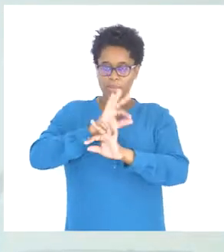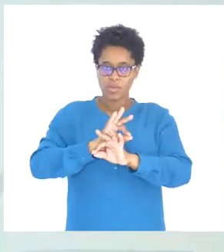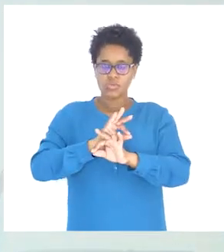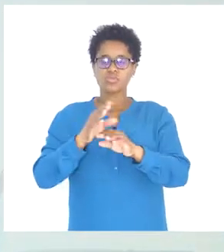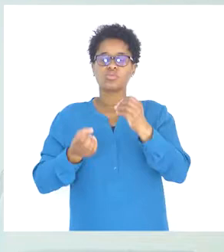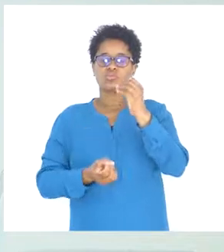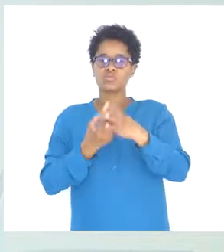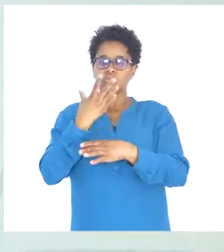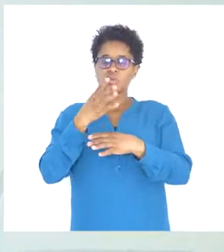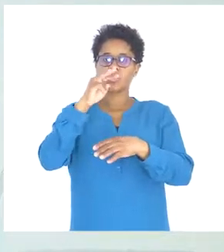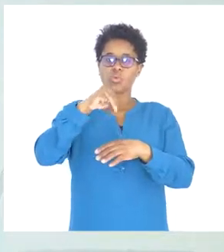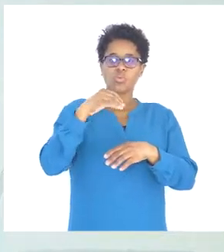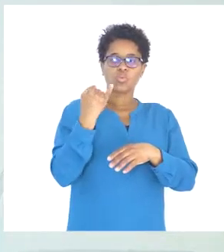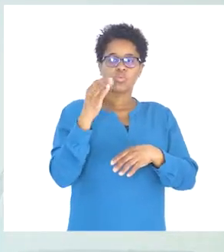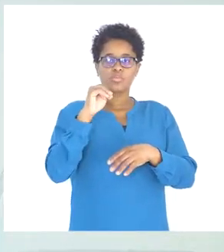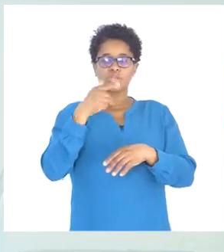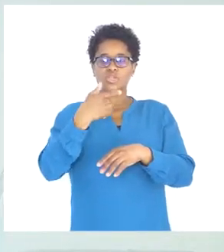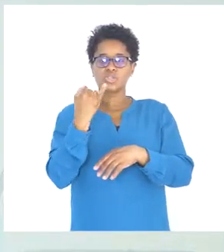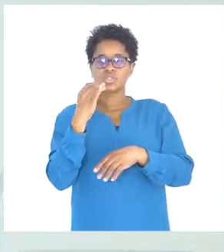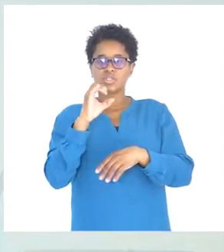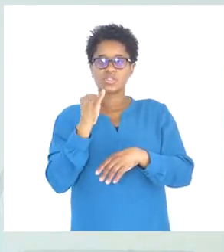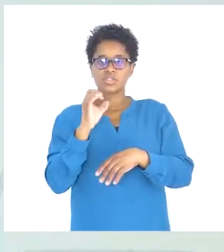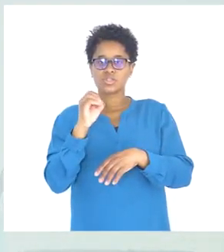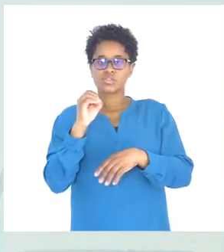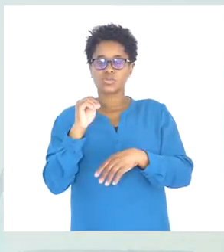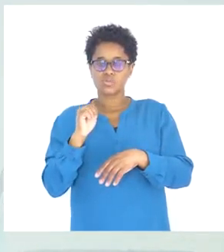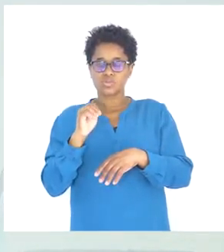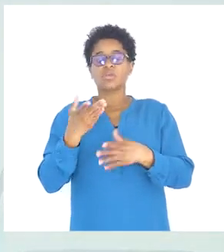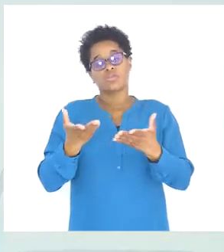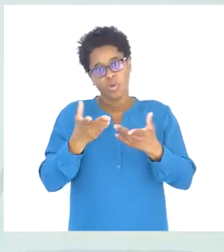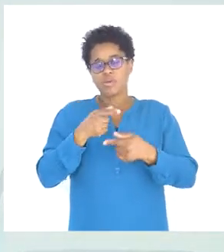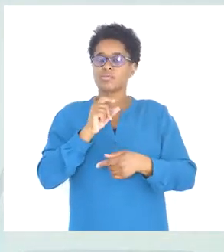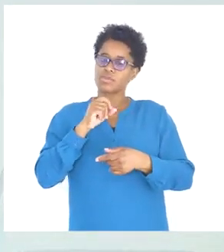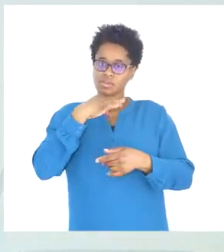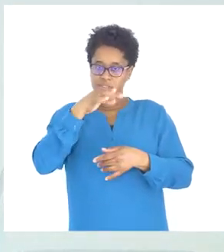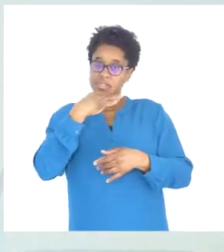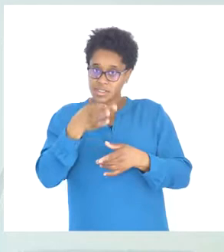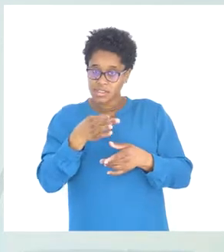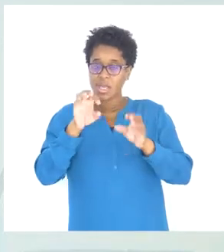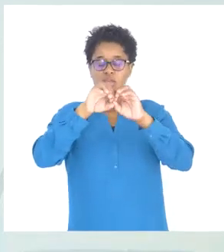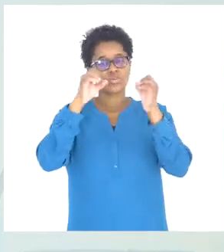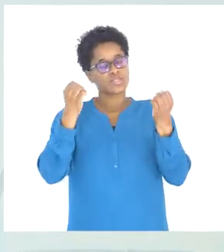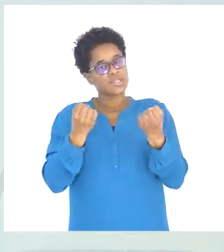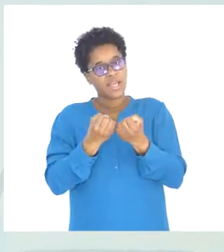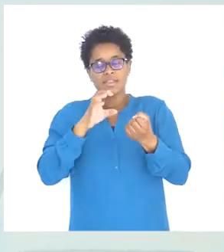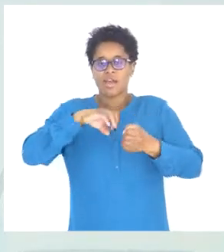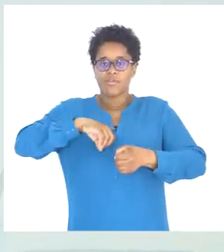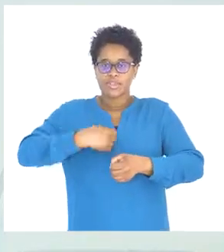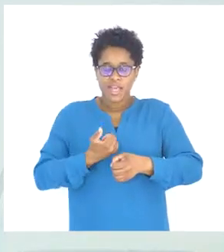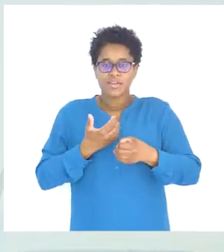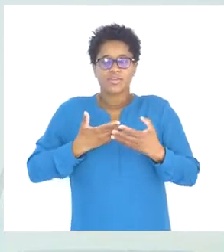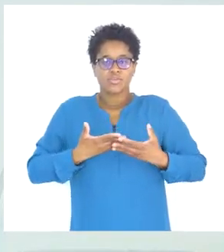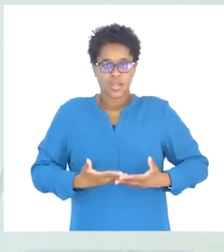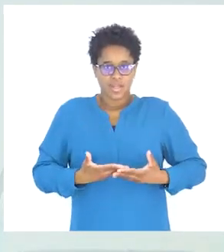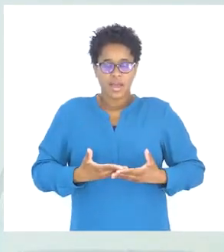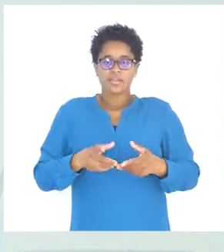os mestiços, não é? É por isso que se diz que a sociedade cabo-verdiana, na